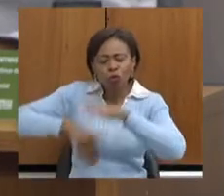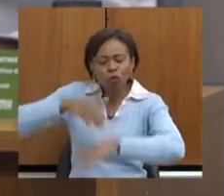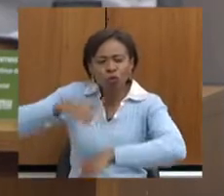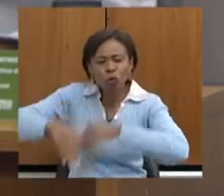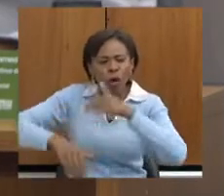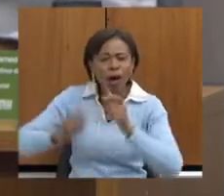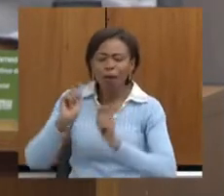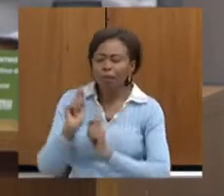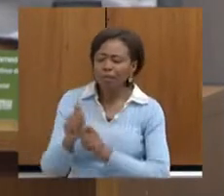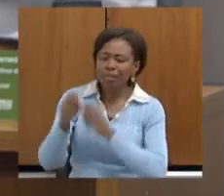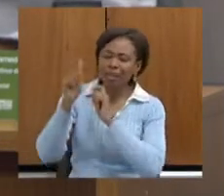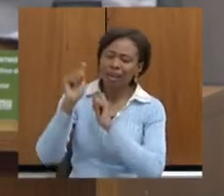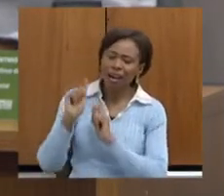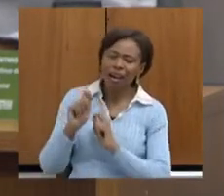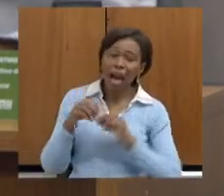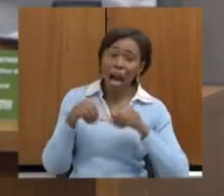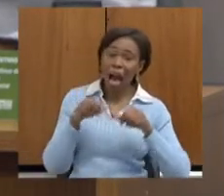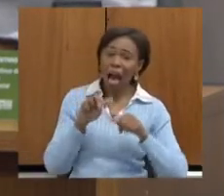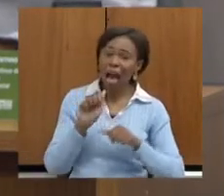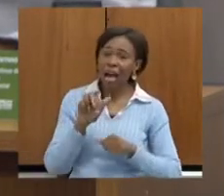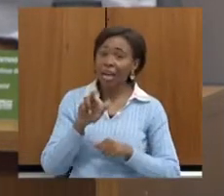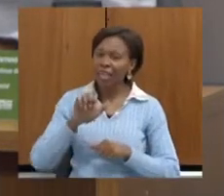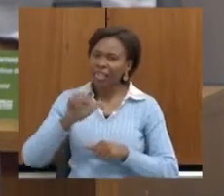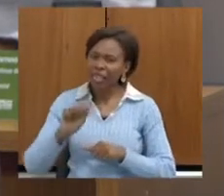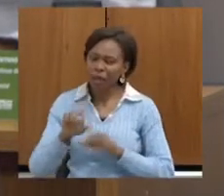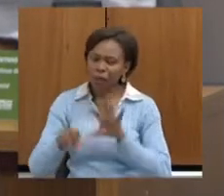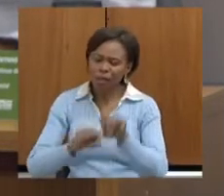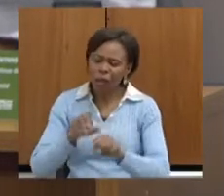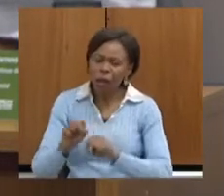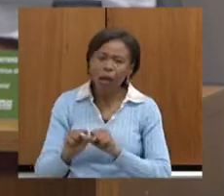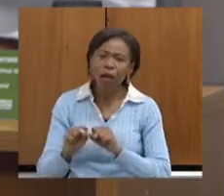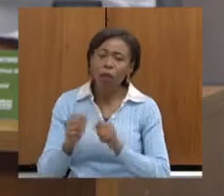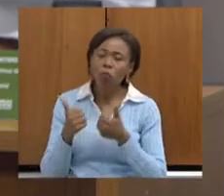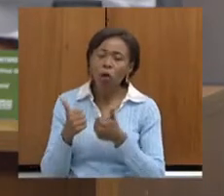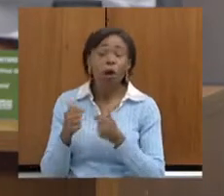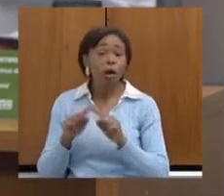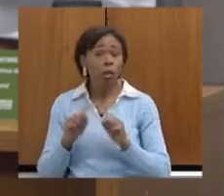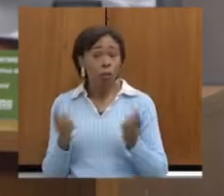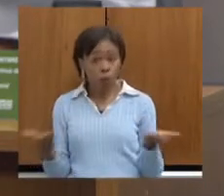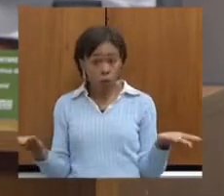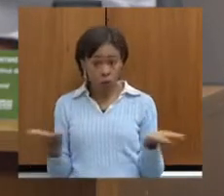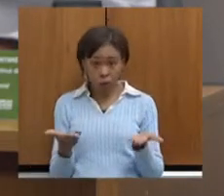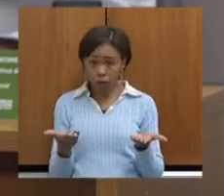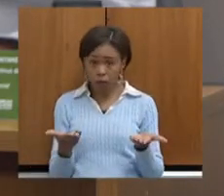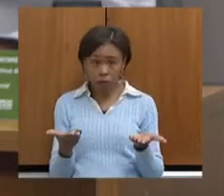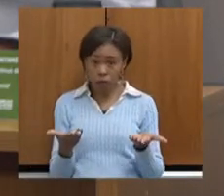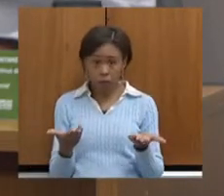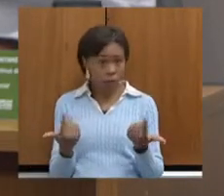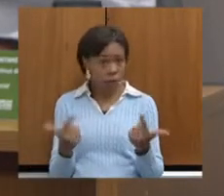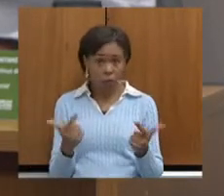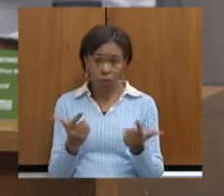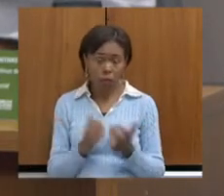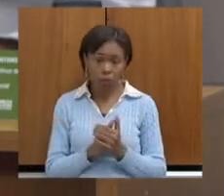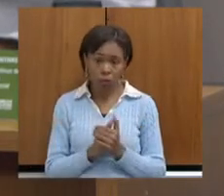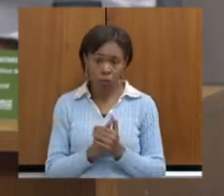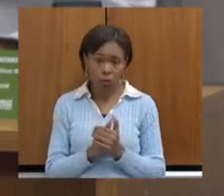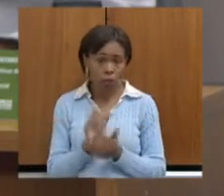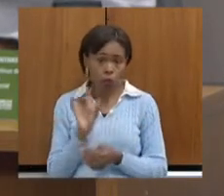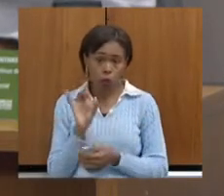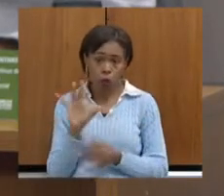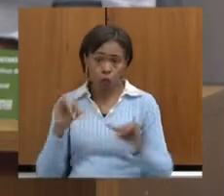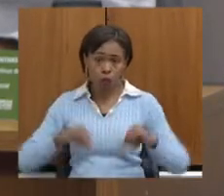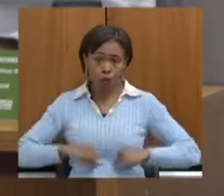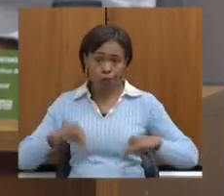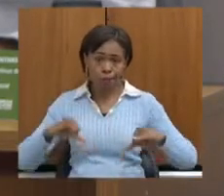que ela varia de boa Oi hoje nada disso a gente tem mais né hoje que tá sobrando para gente é só sofrimento é